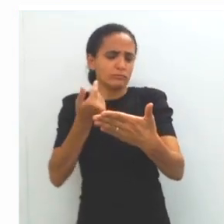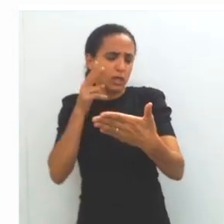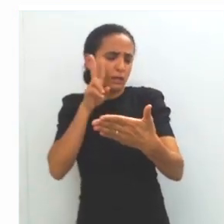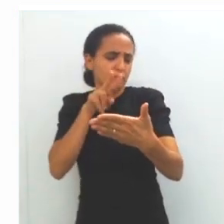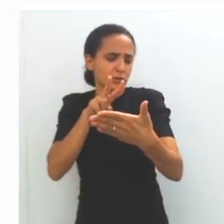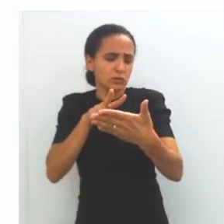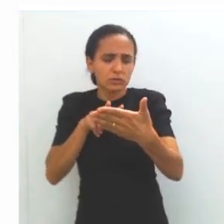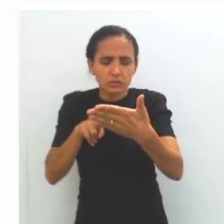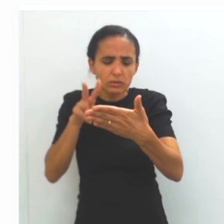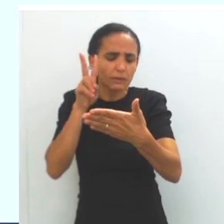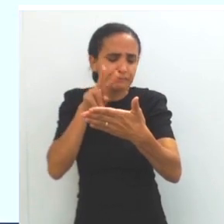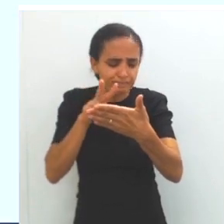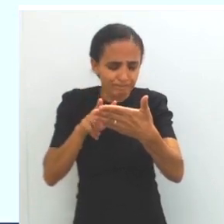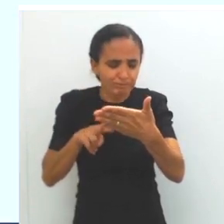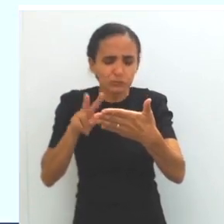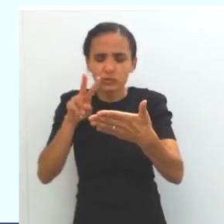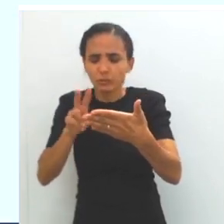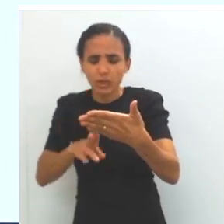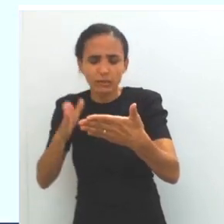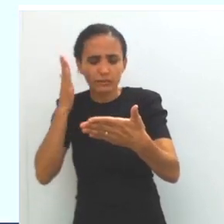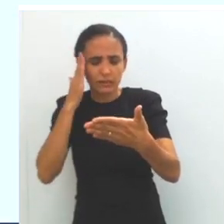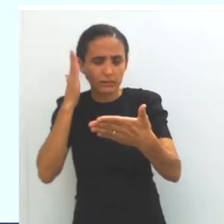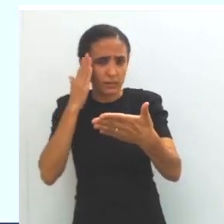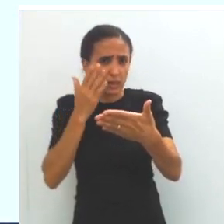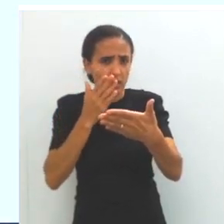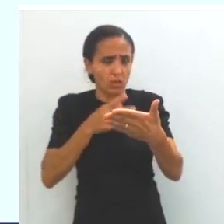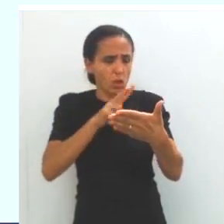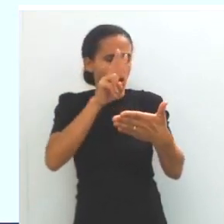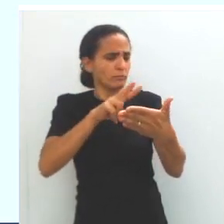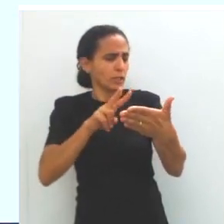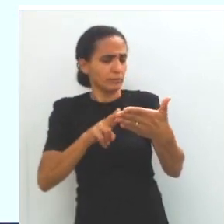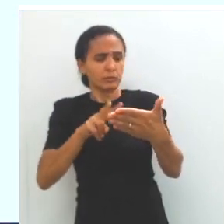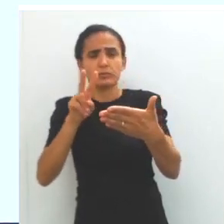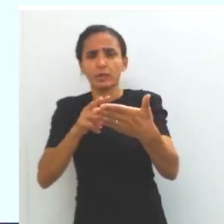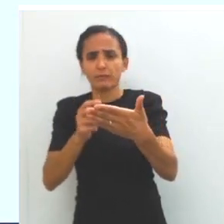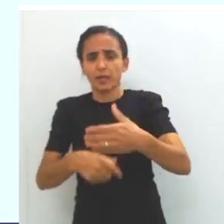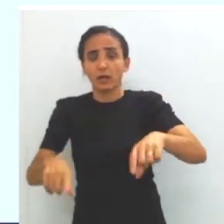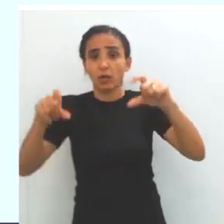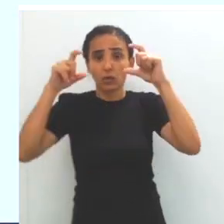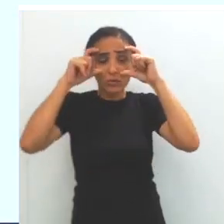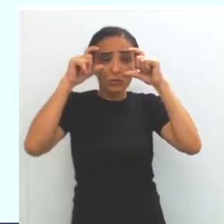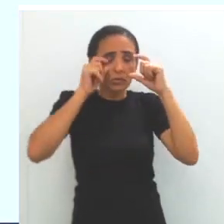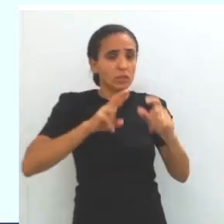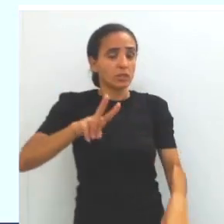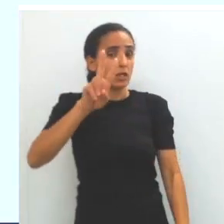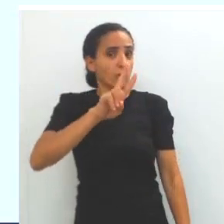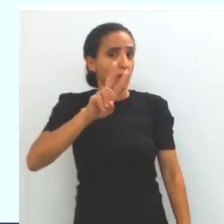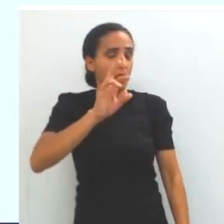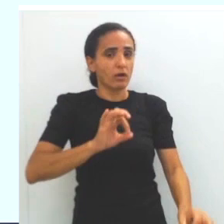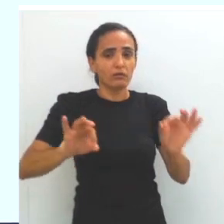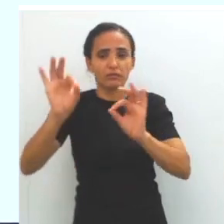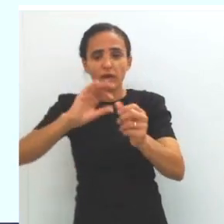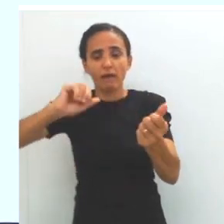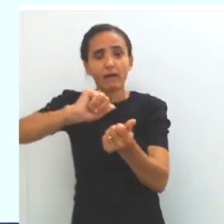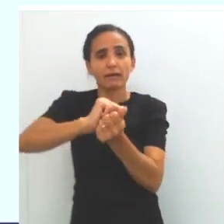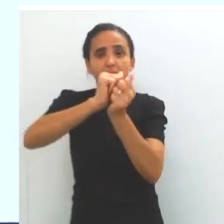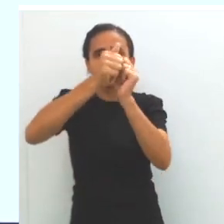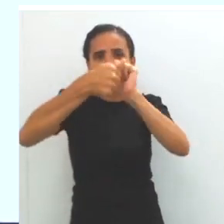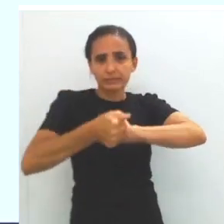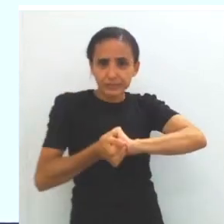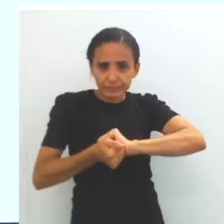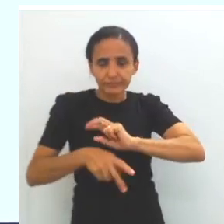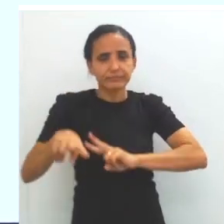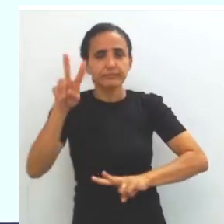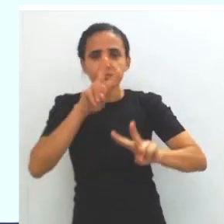para mim, venha mais para perto, venha para a retina. Não está passando? Agora a lente convergente ela vai trazer o